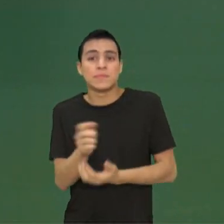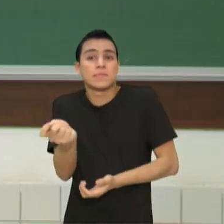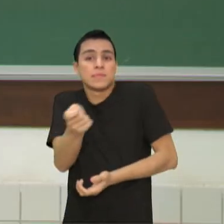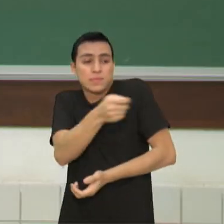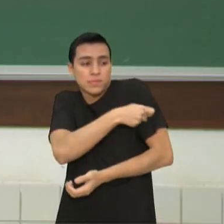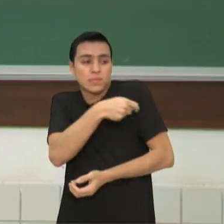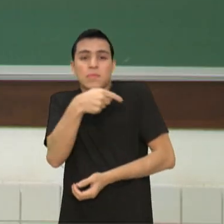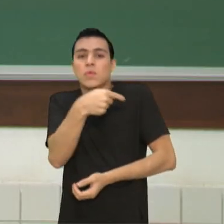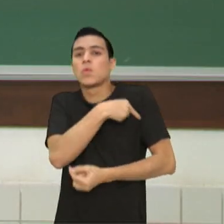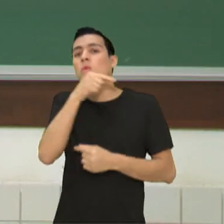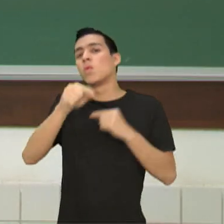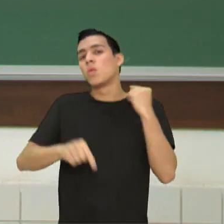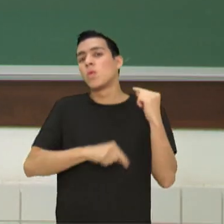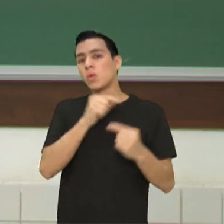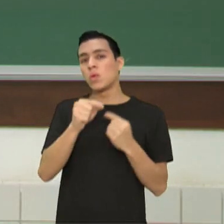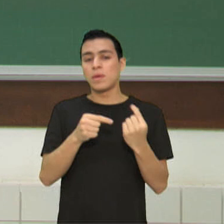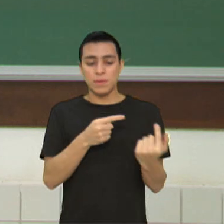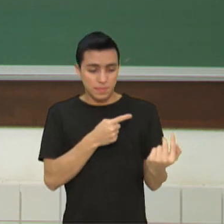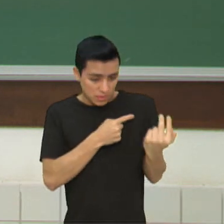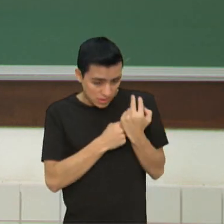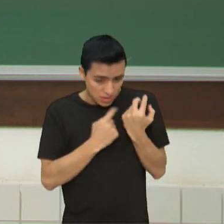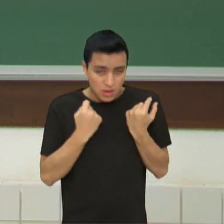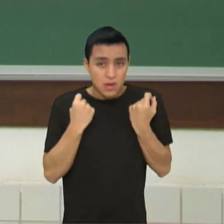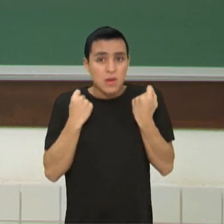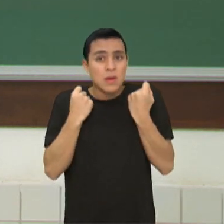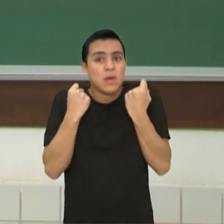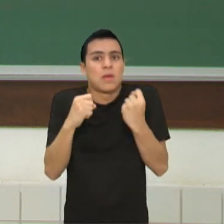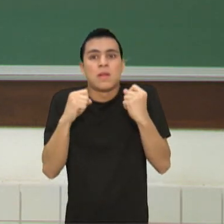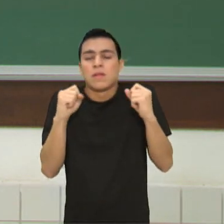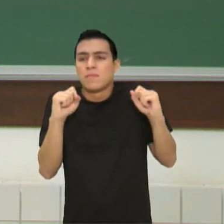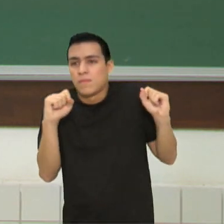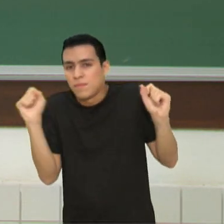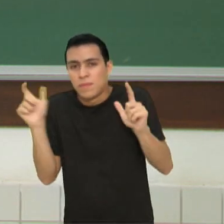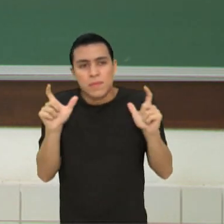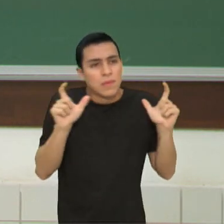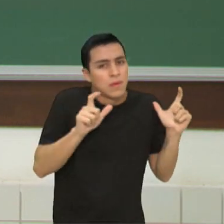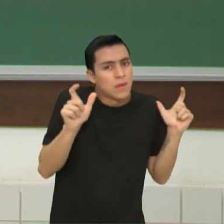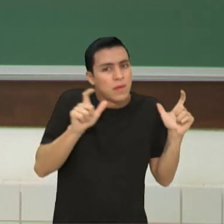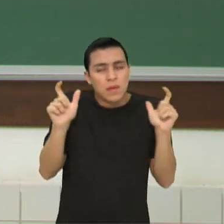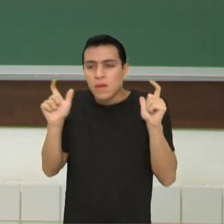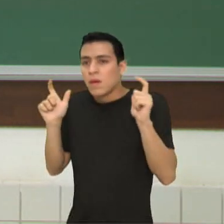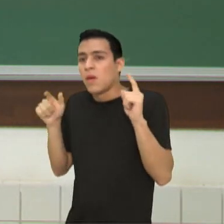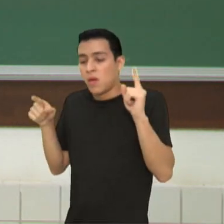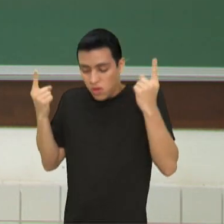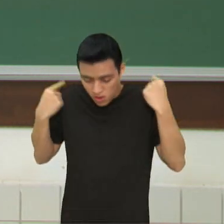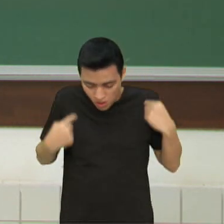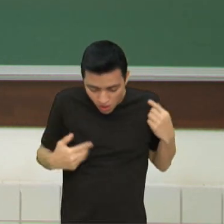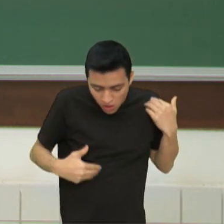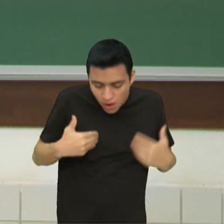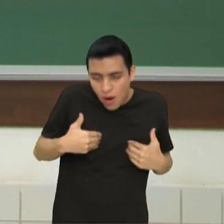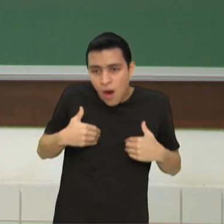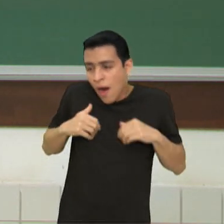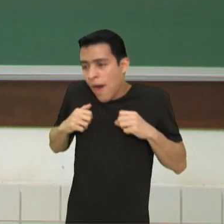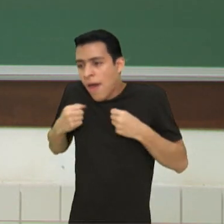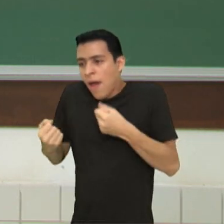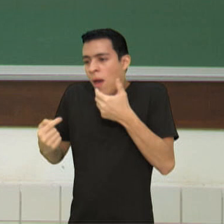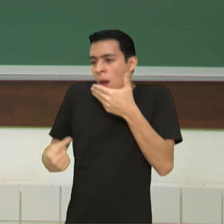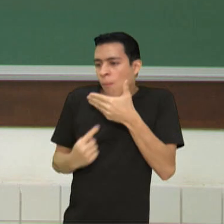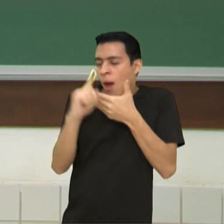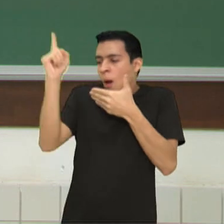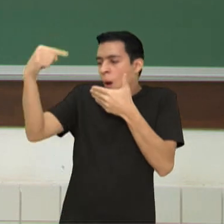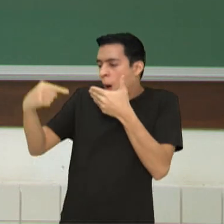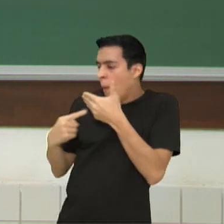gente, ela deixa o teu sistema imunológico alerta para que ele defenda o seu